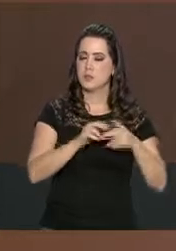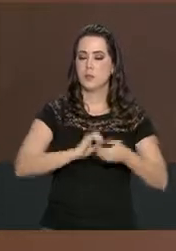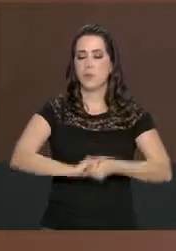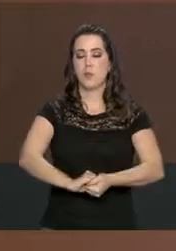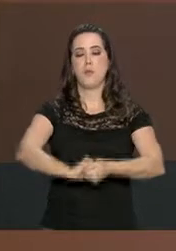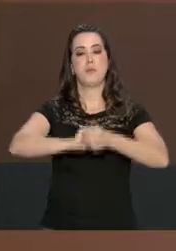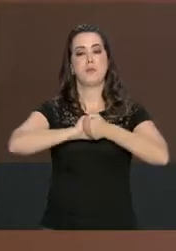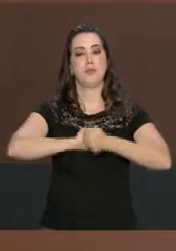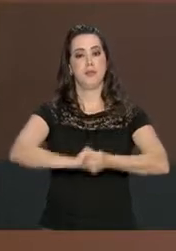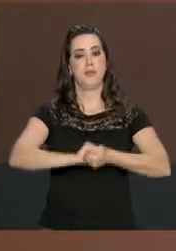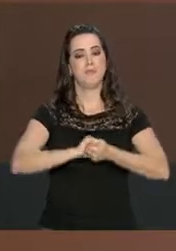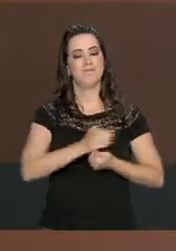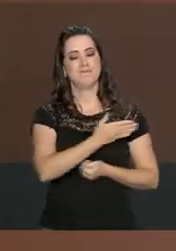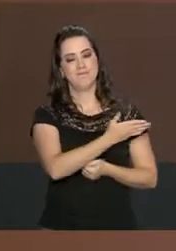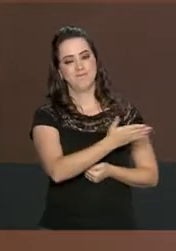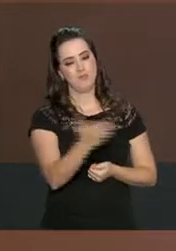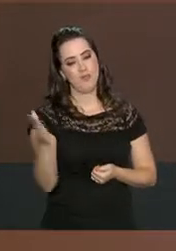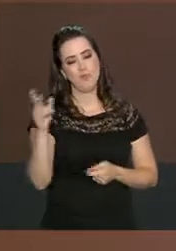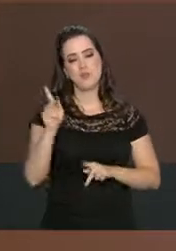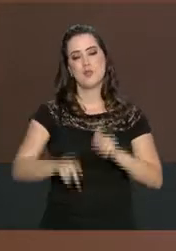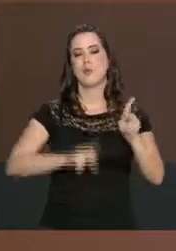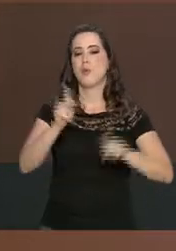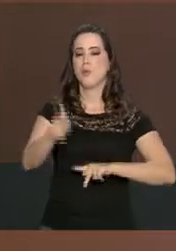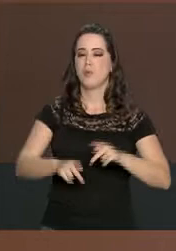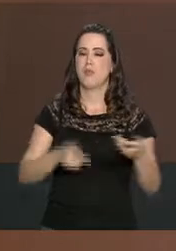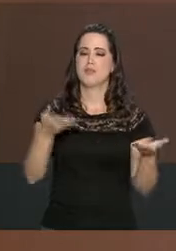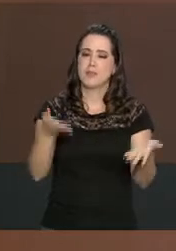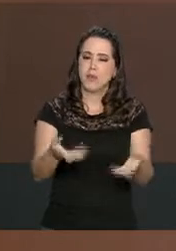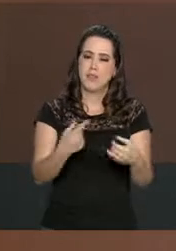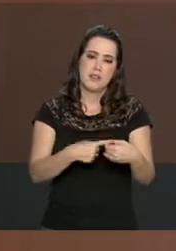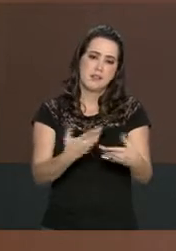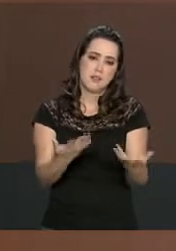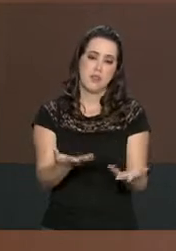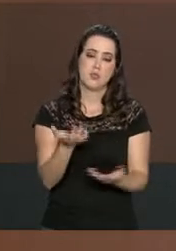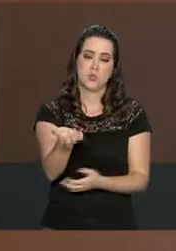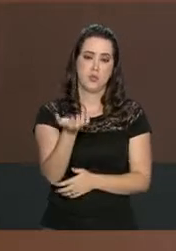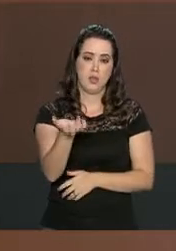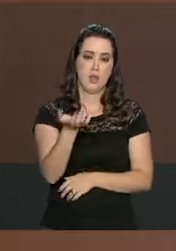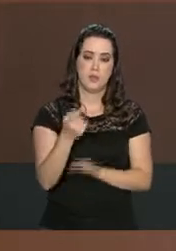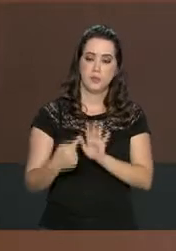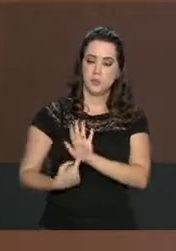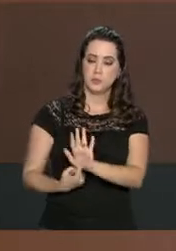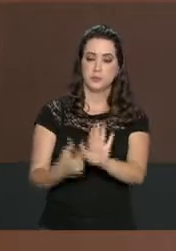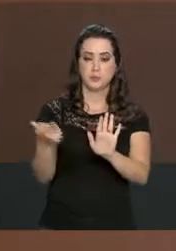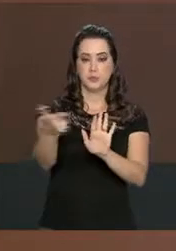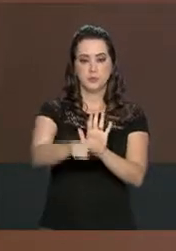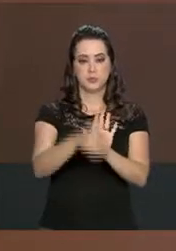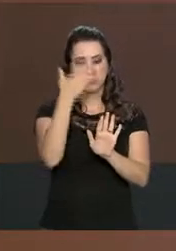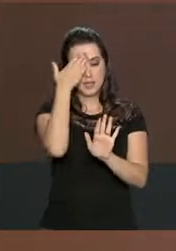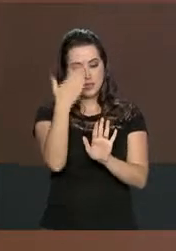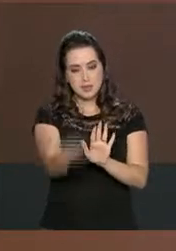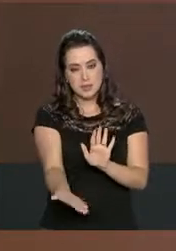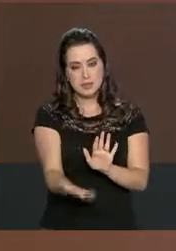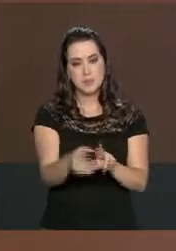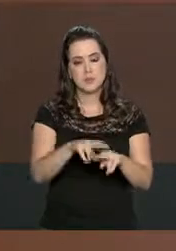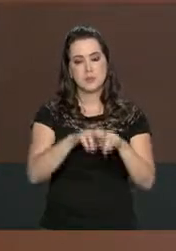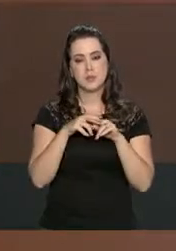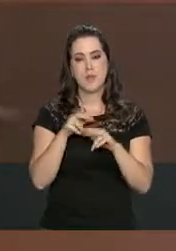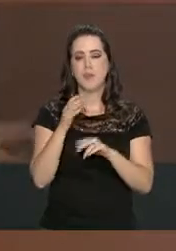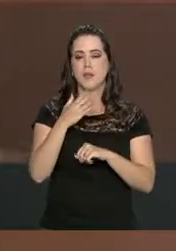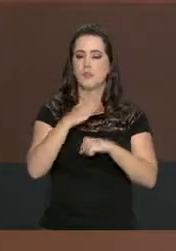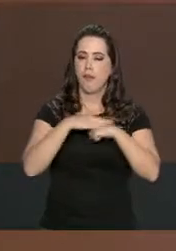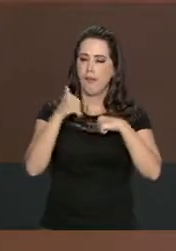cumprimentar o povo de Aparecida, eu quero revelar mais uma vez minha gratidão pelas